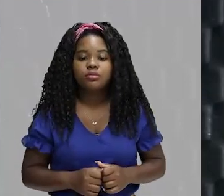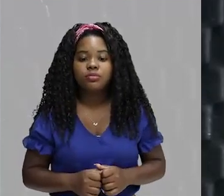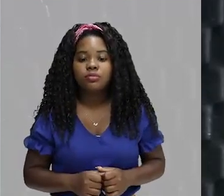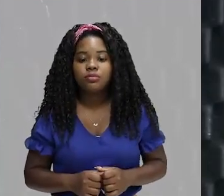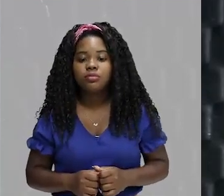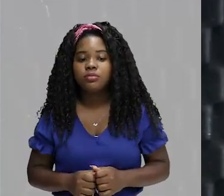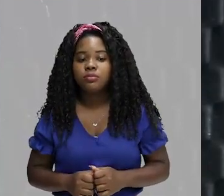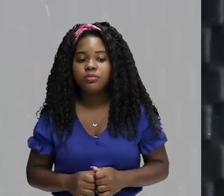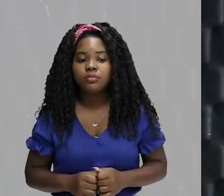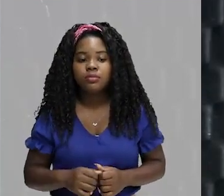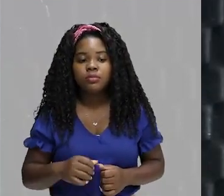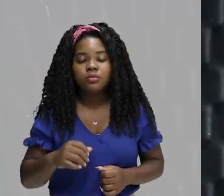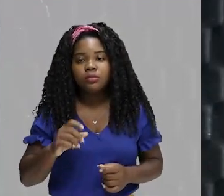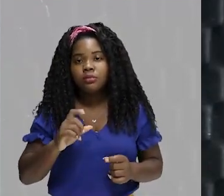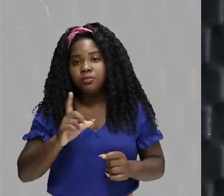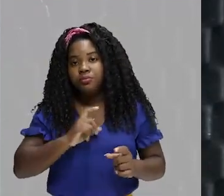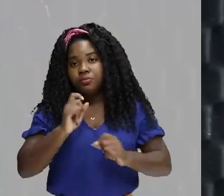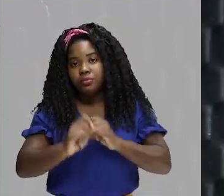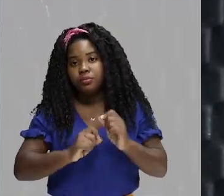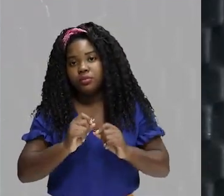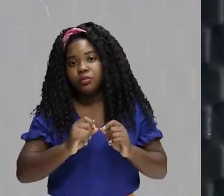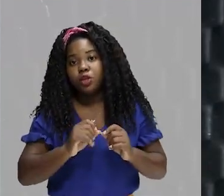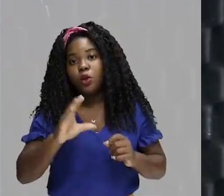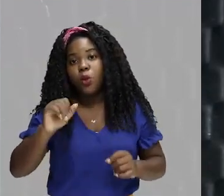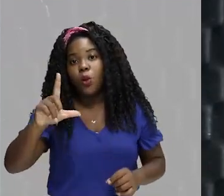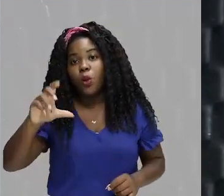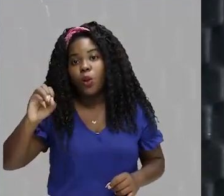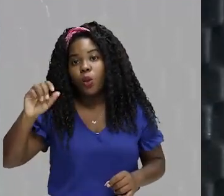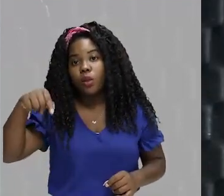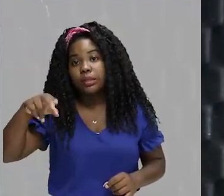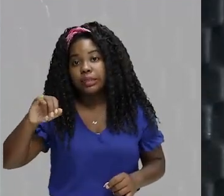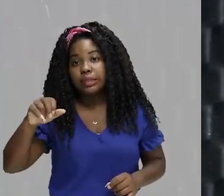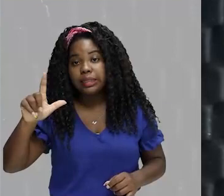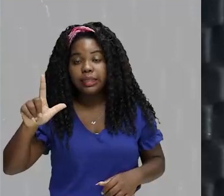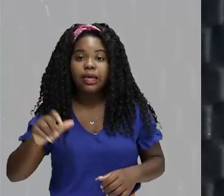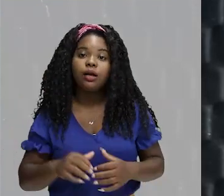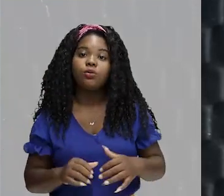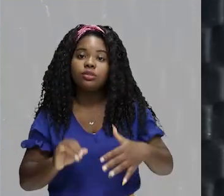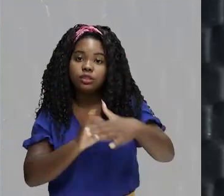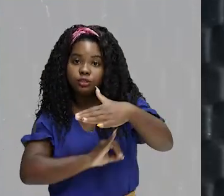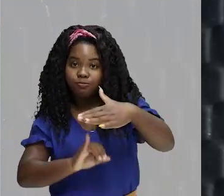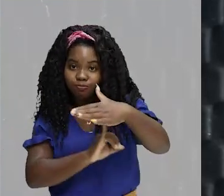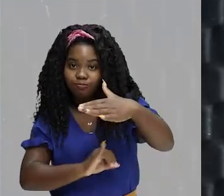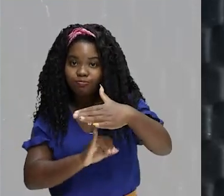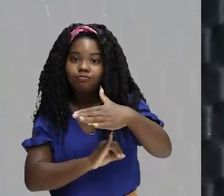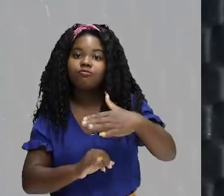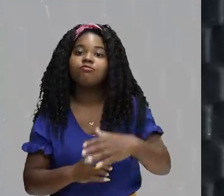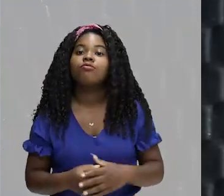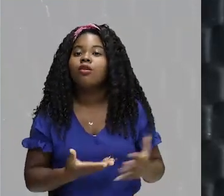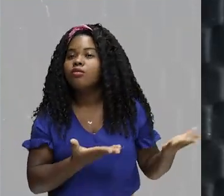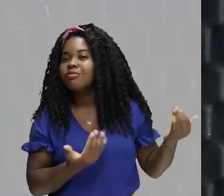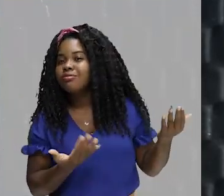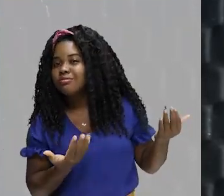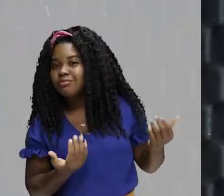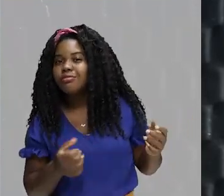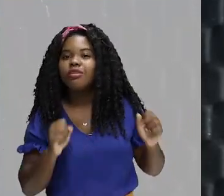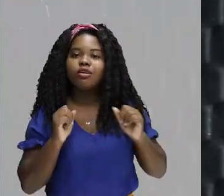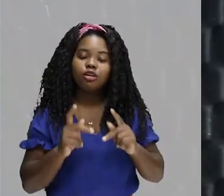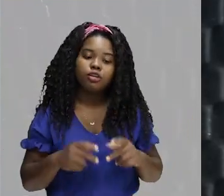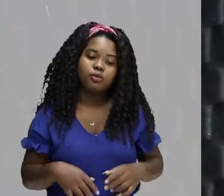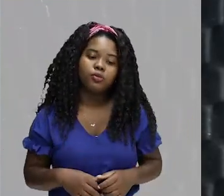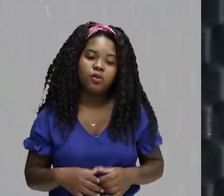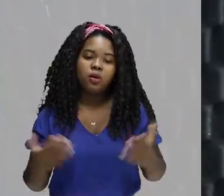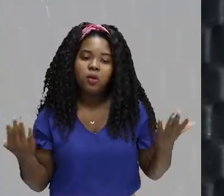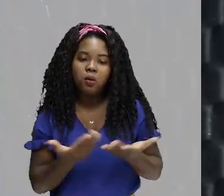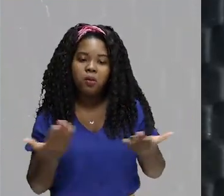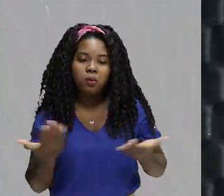chutar o balde, eu estou falando uma coisa coloquial, uma linguagem coloquial dos jovens, tá? Eu vou chutar o pau da barraca. Hoje eu não vou